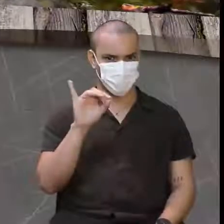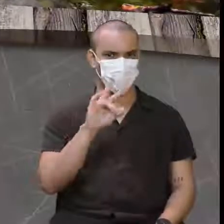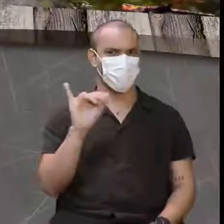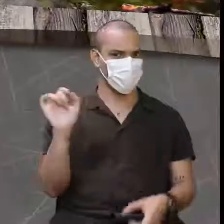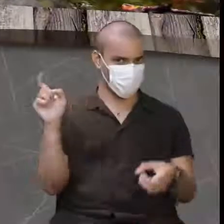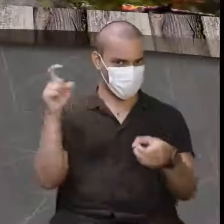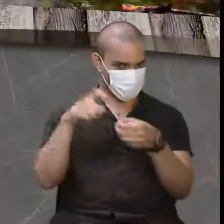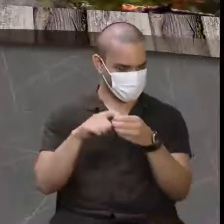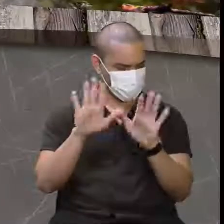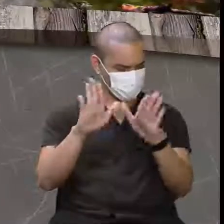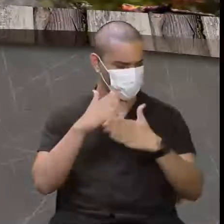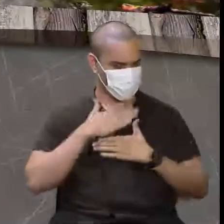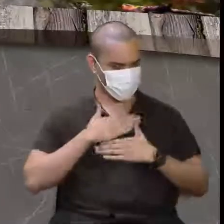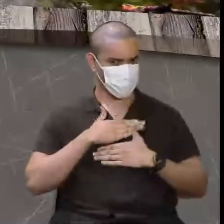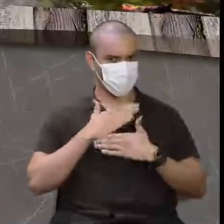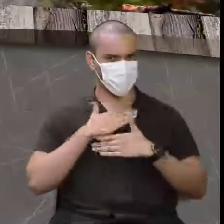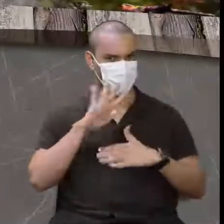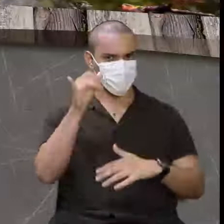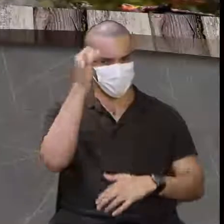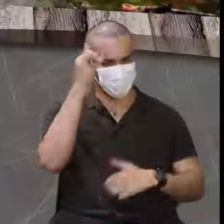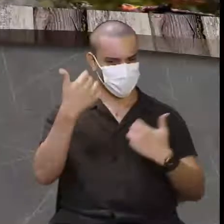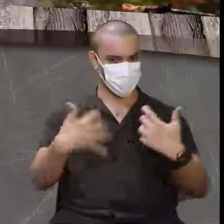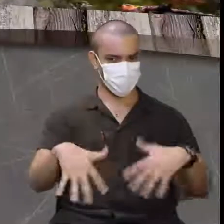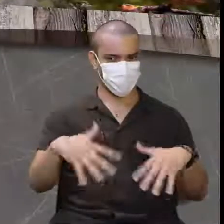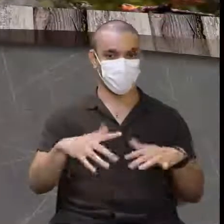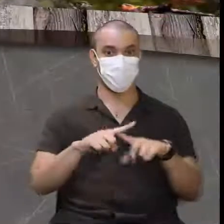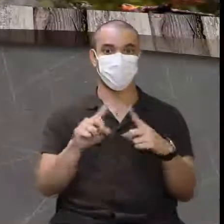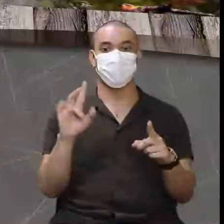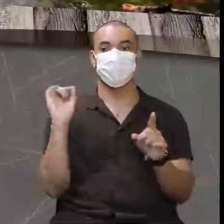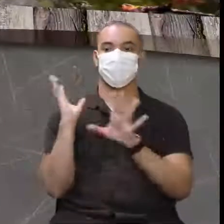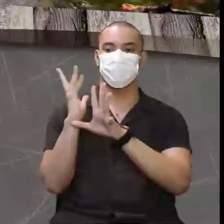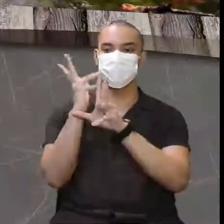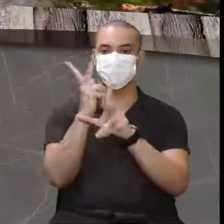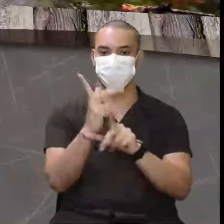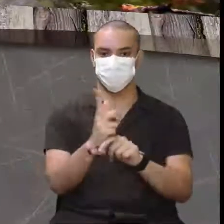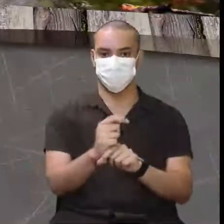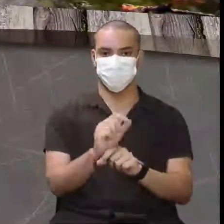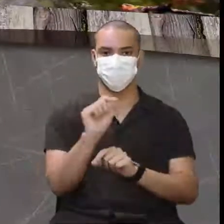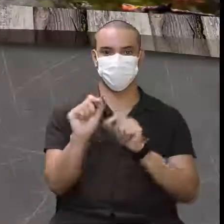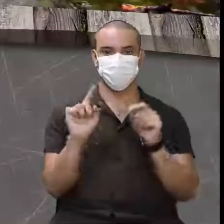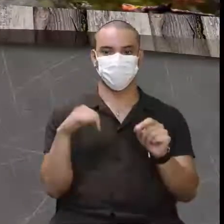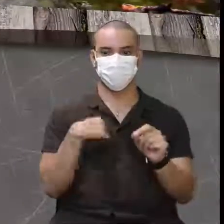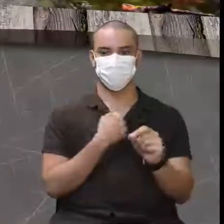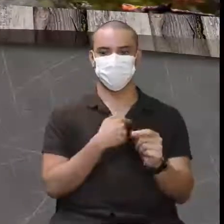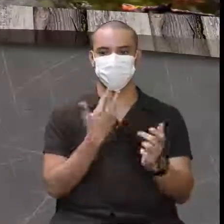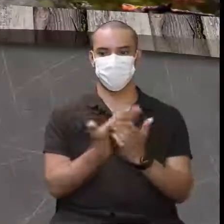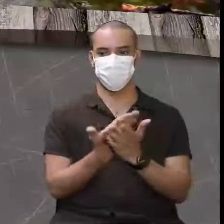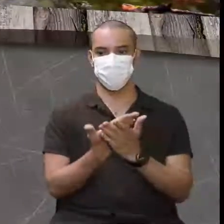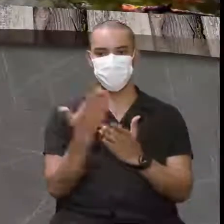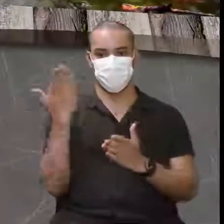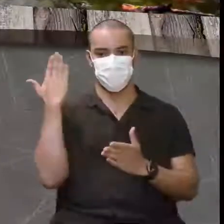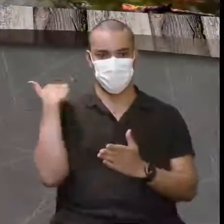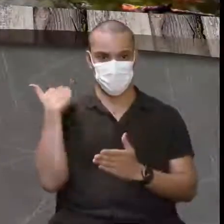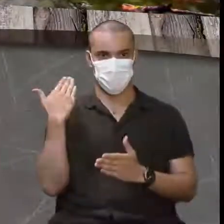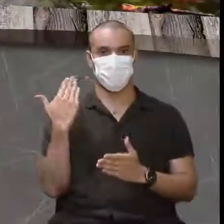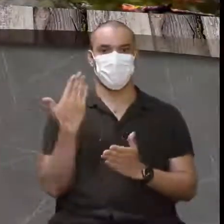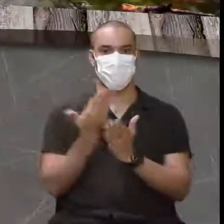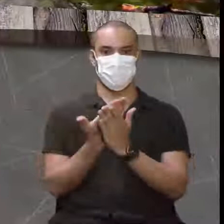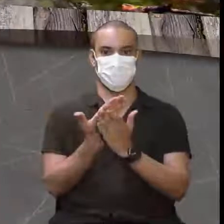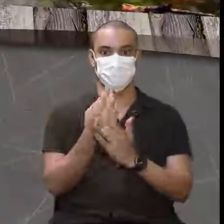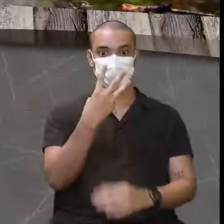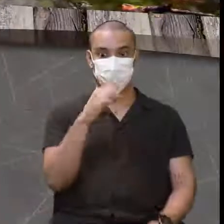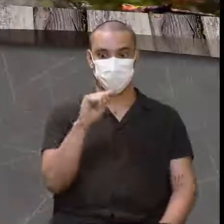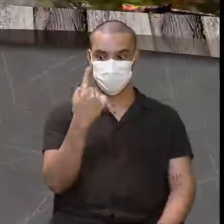na parada. Deixa de desespero. Galera, vamos à nossa revisão do que nós vimos na nossa aula